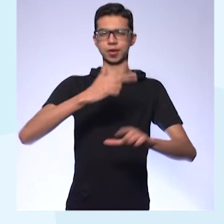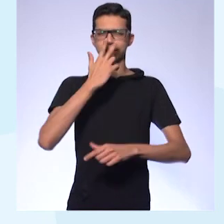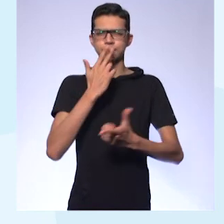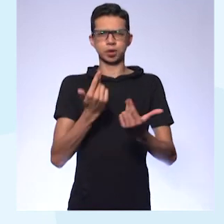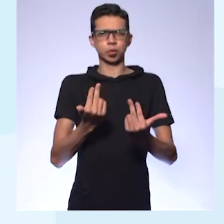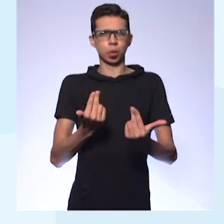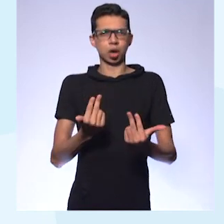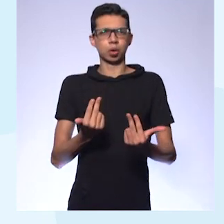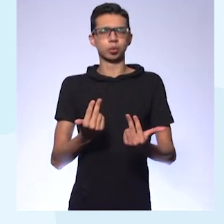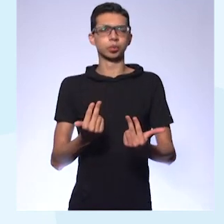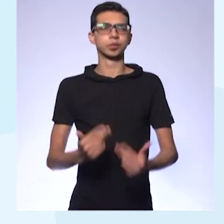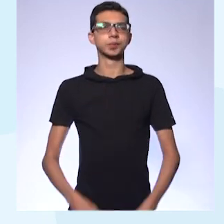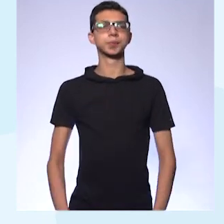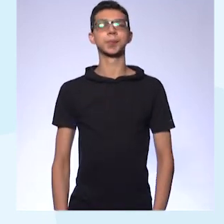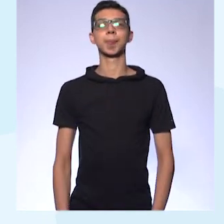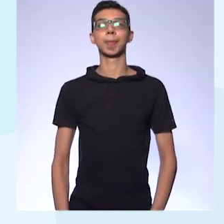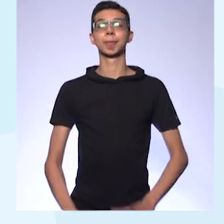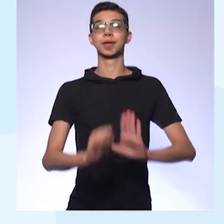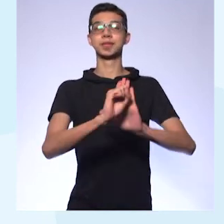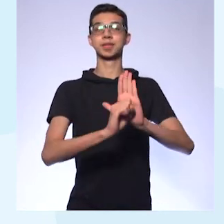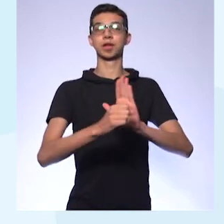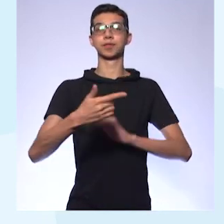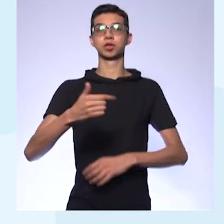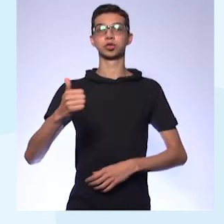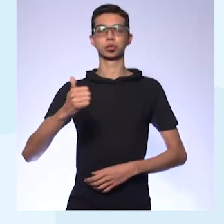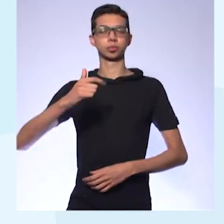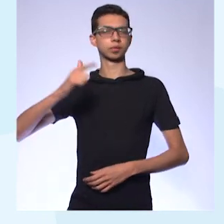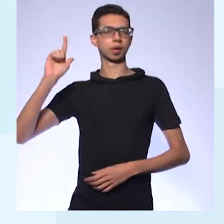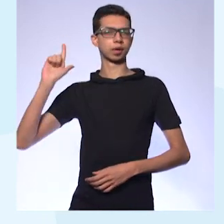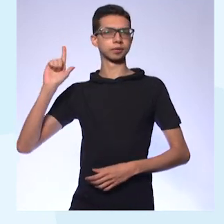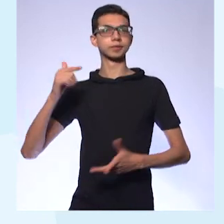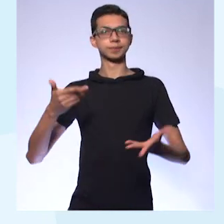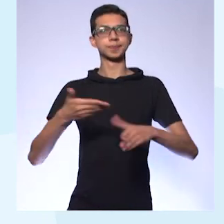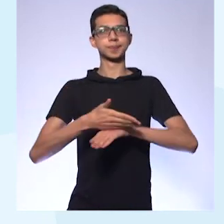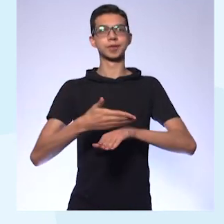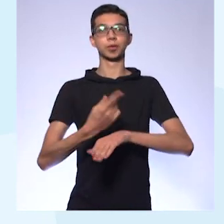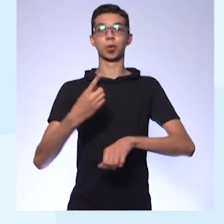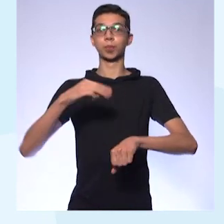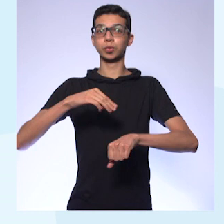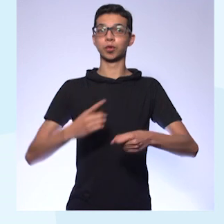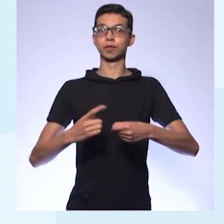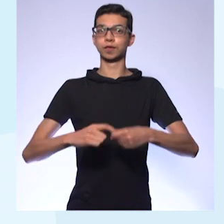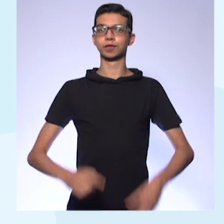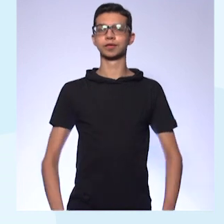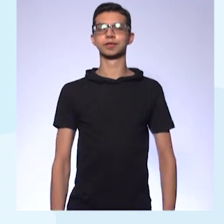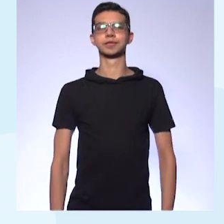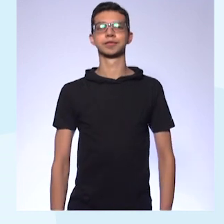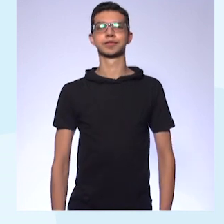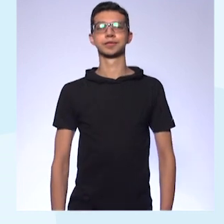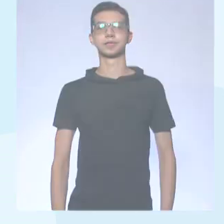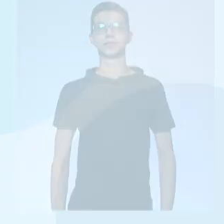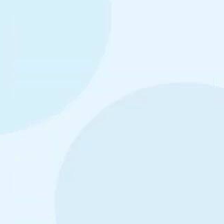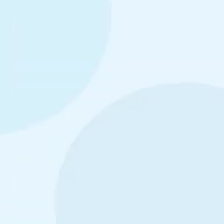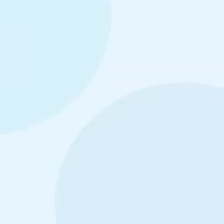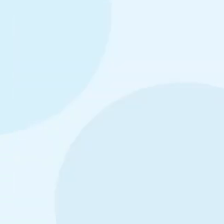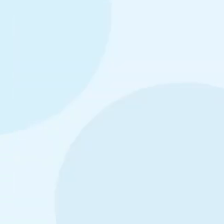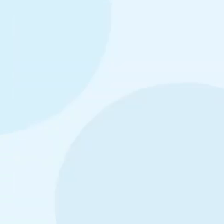as novelas de cavalaria do século XXI? Participe conosco, 1 minuto e já voltamos.